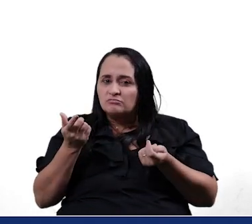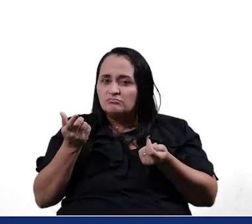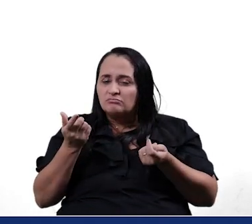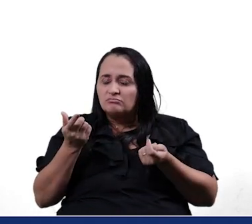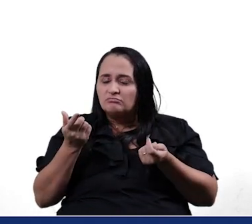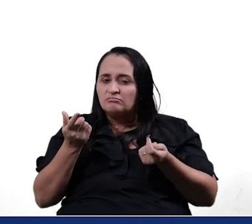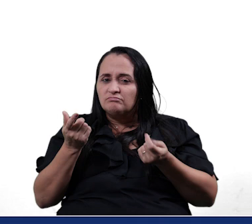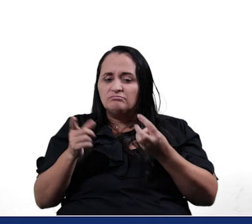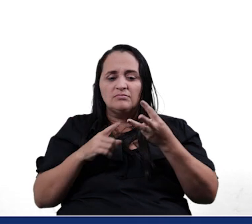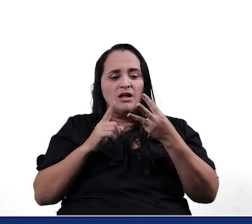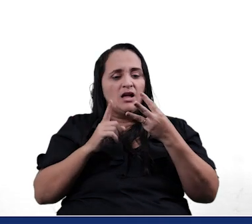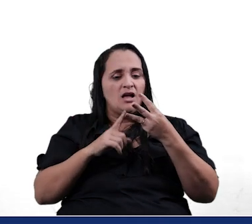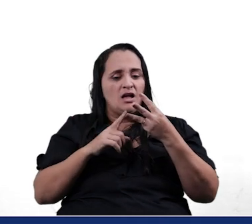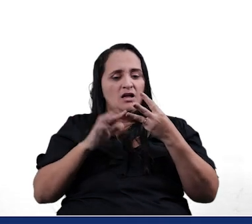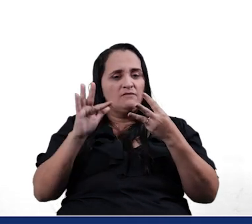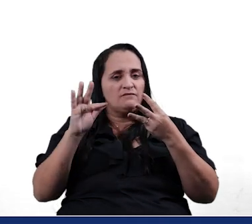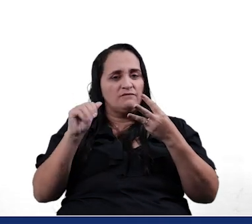É uma fábula?